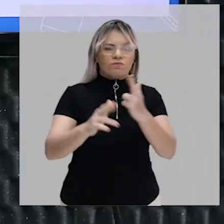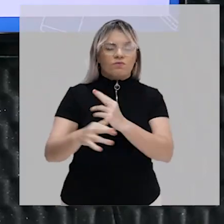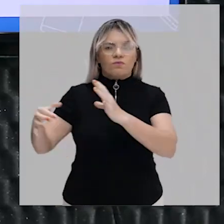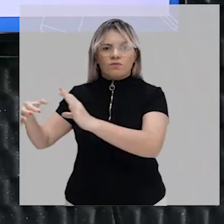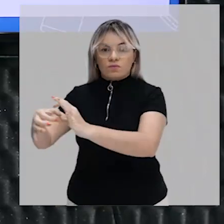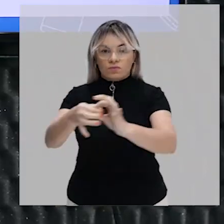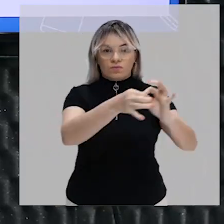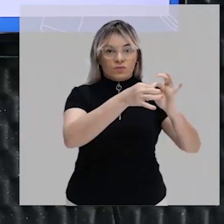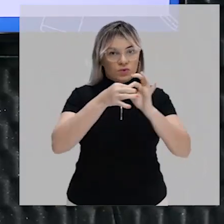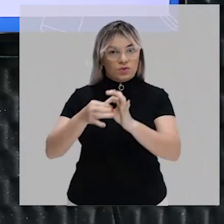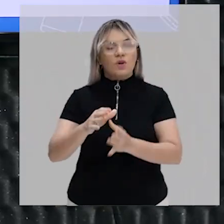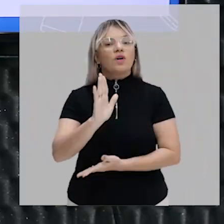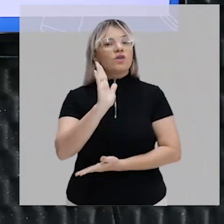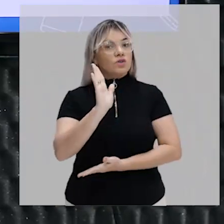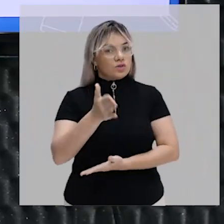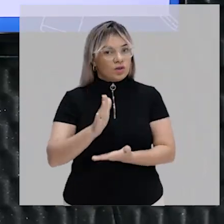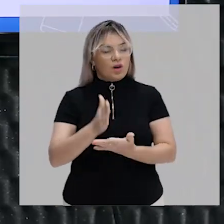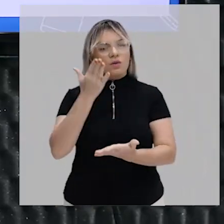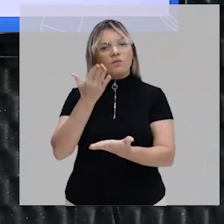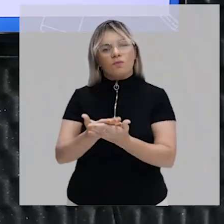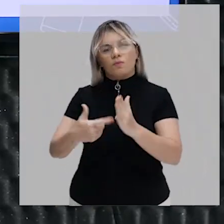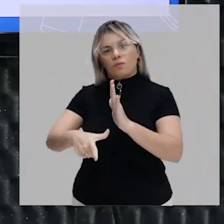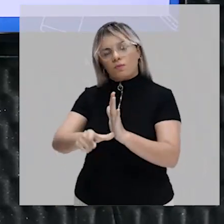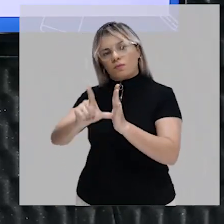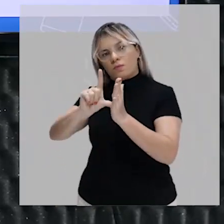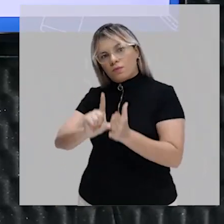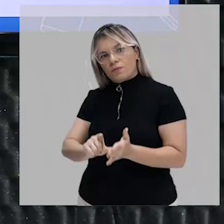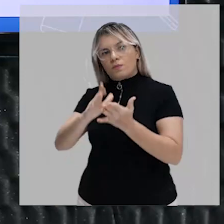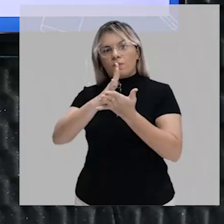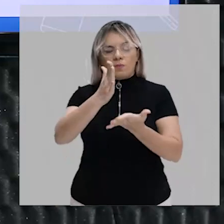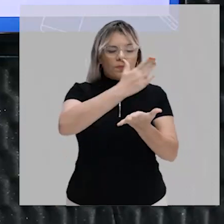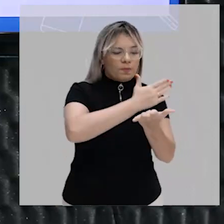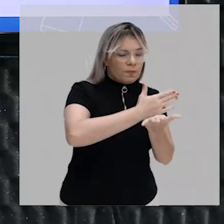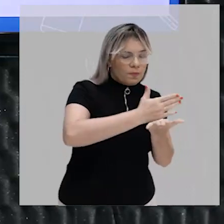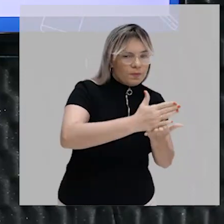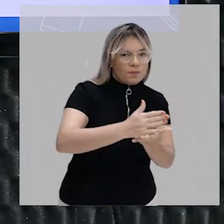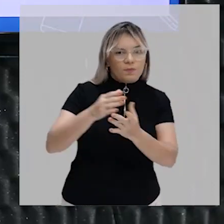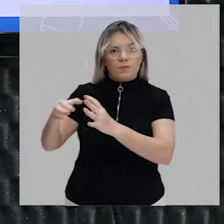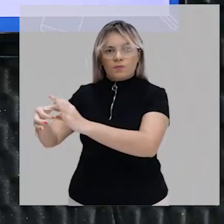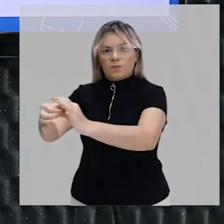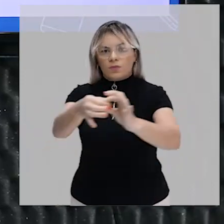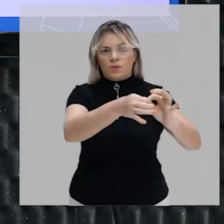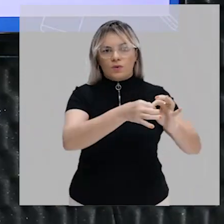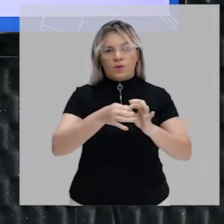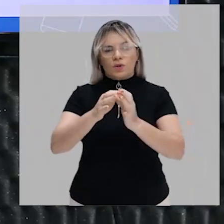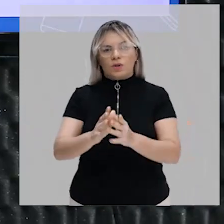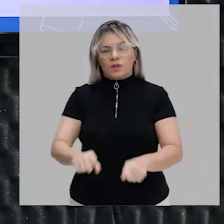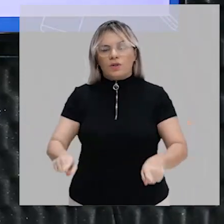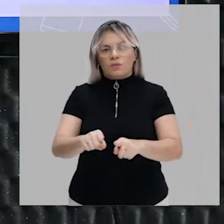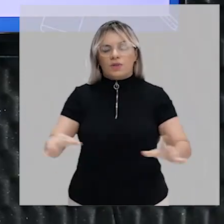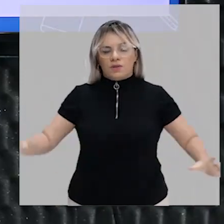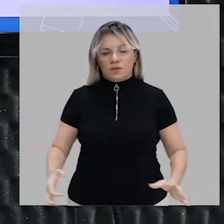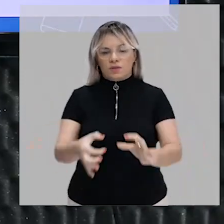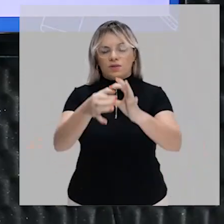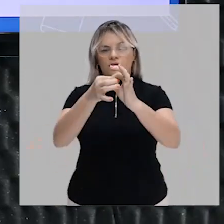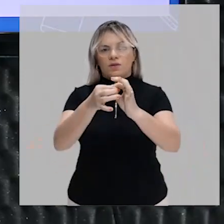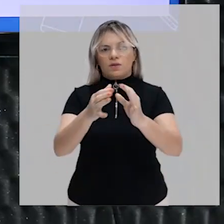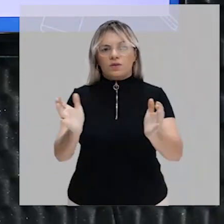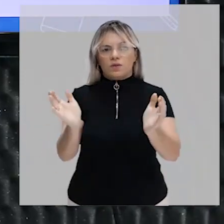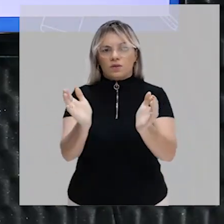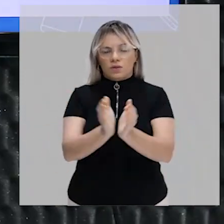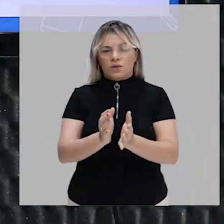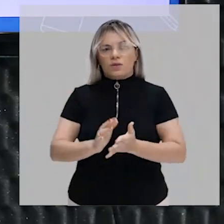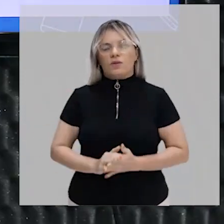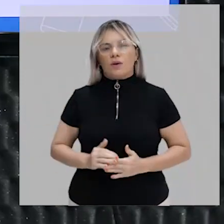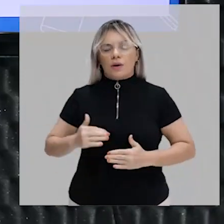união nós já estudamos em aulas anteriores. Estudamos inicialmente união e interseção entre conjuntos, tá? E aí, na